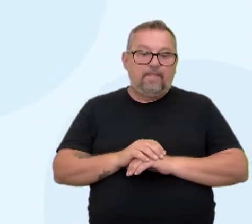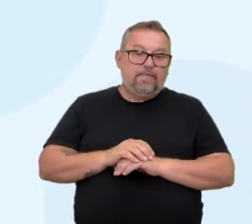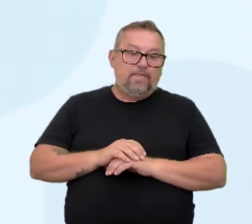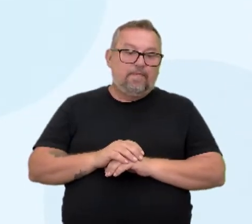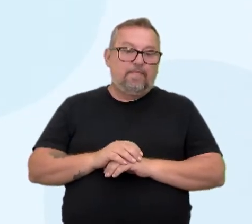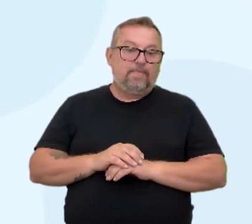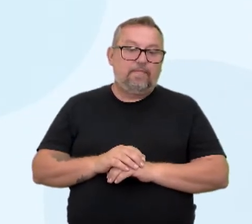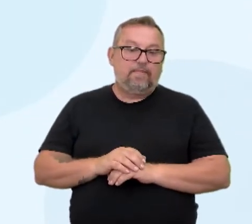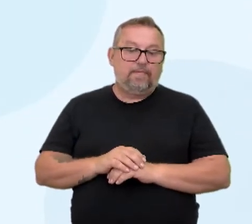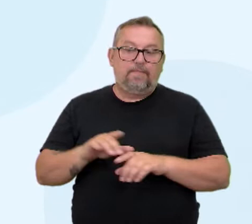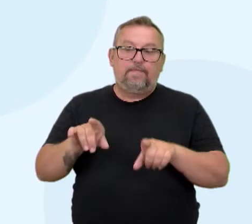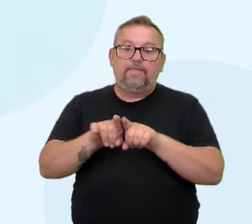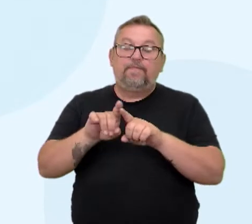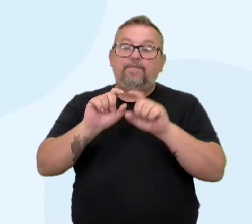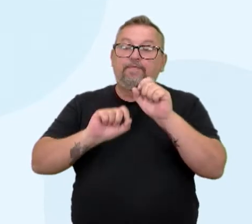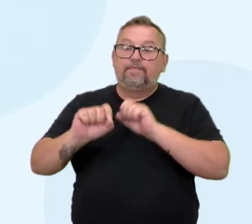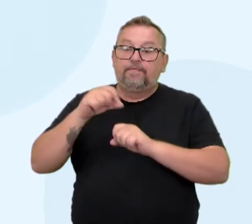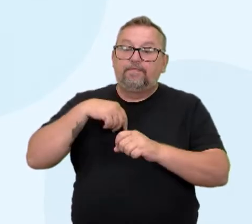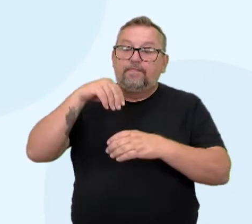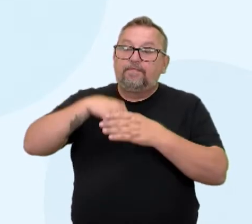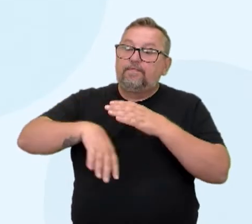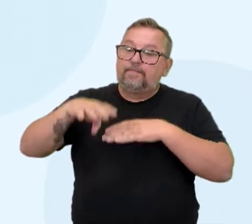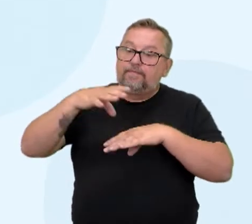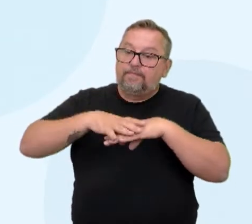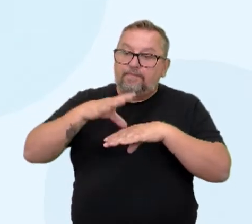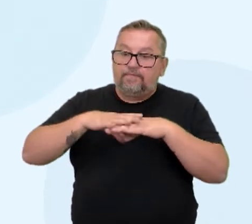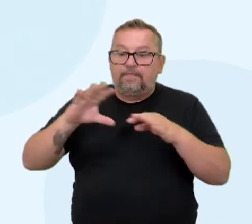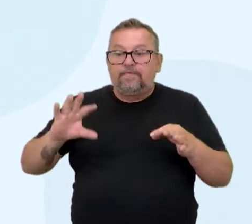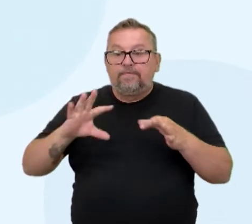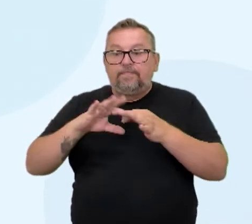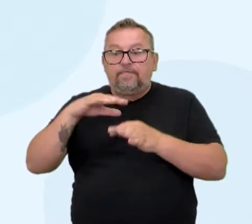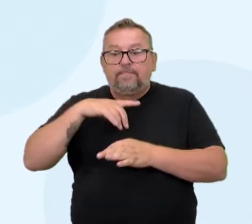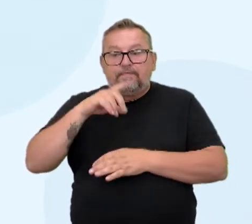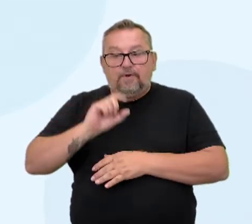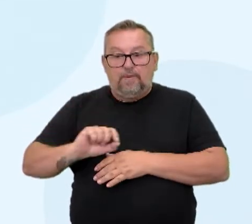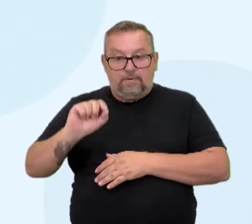Matemática conectada. Dentro do matemática conectada, a gente tem